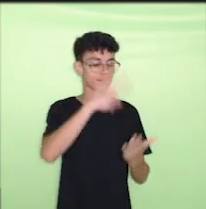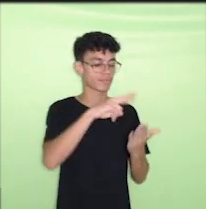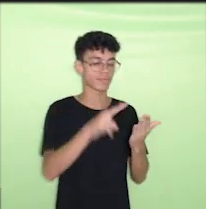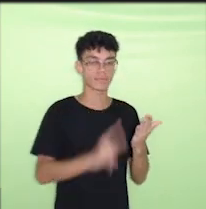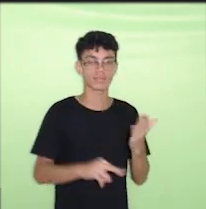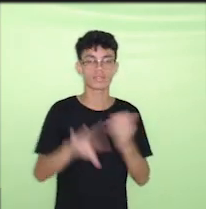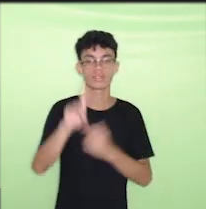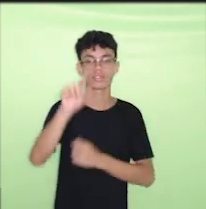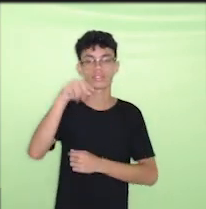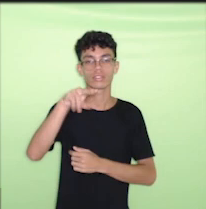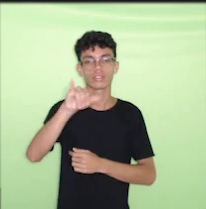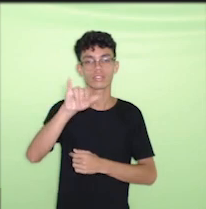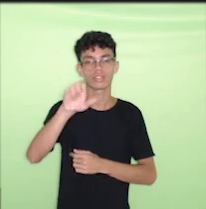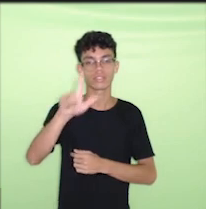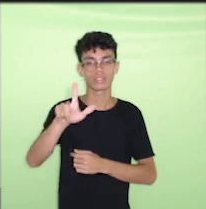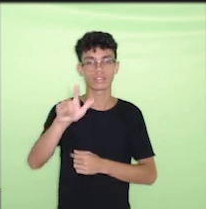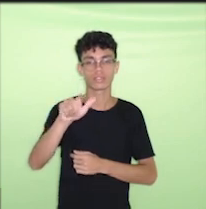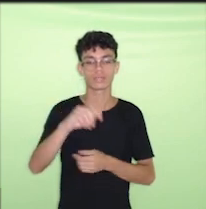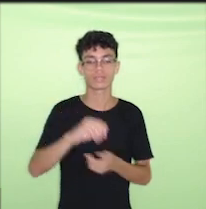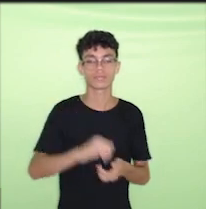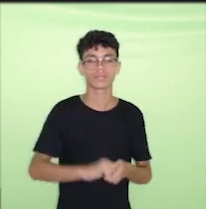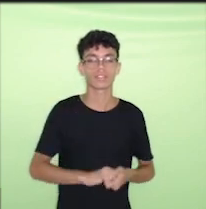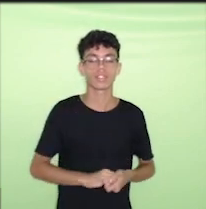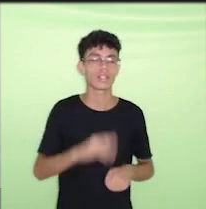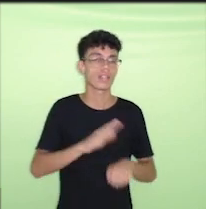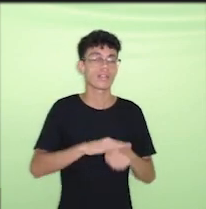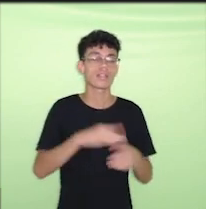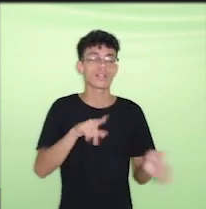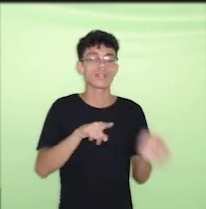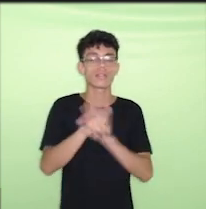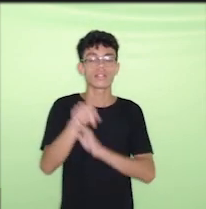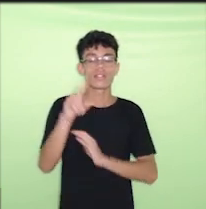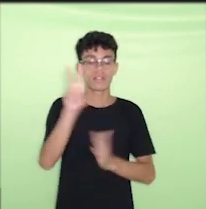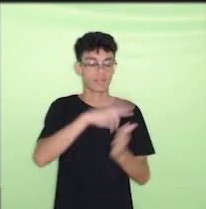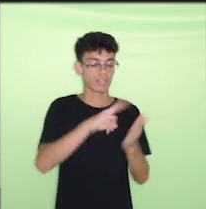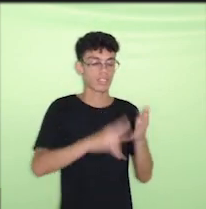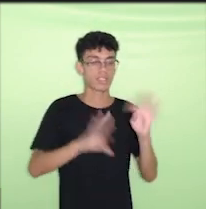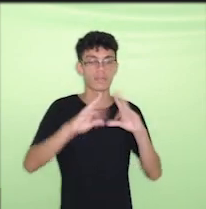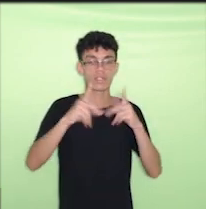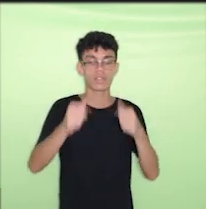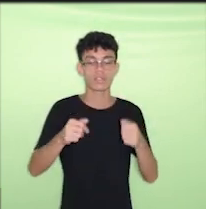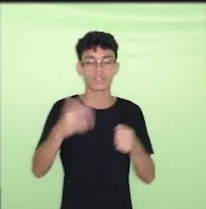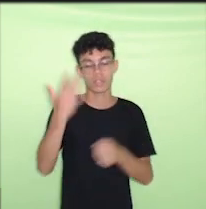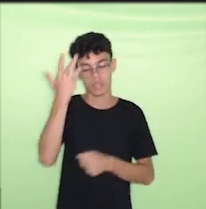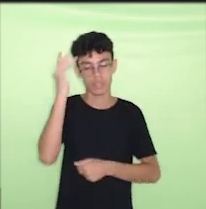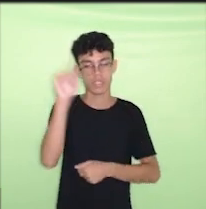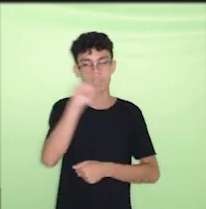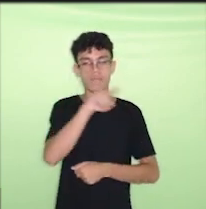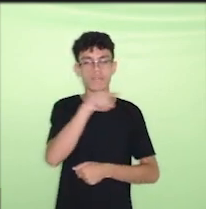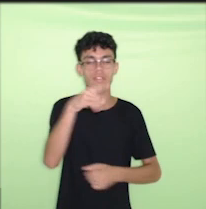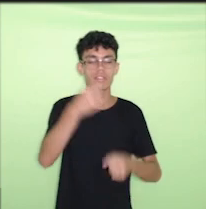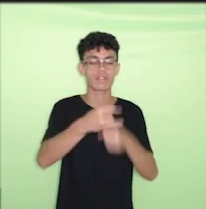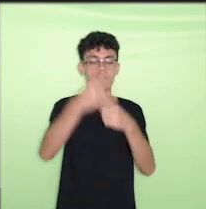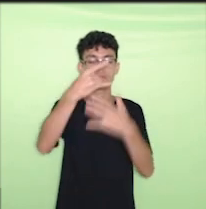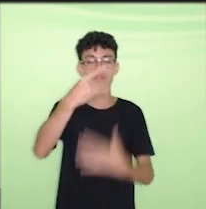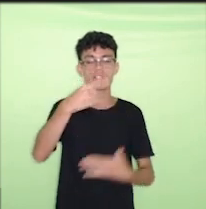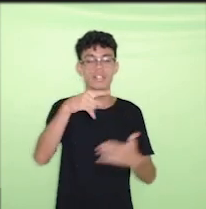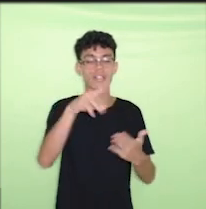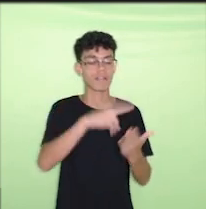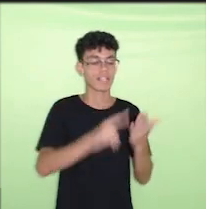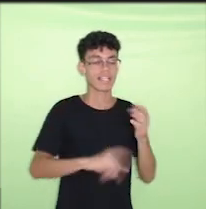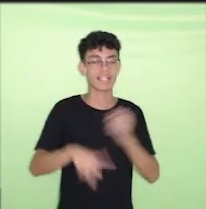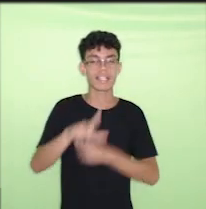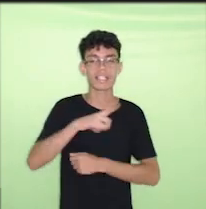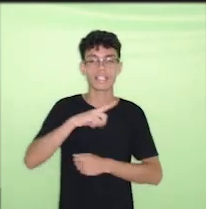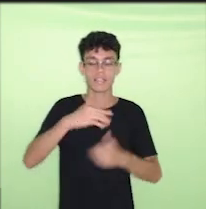a do Daniel aqui? Ele fez essa pergunta, né? Vou ler para todos, não sei quem está acompanhando o chat. Você tem uma longa